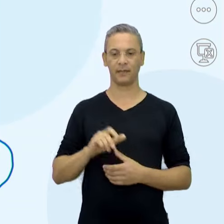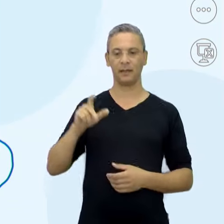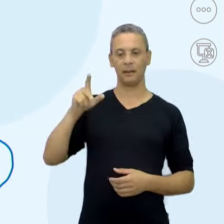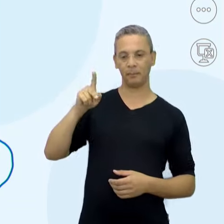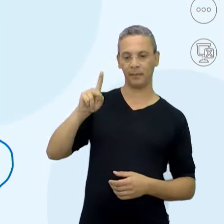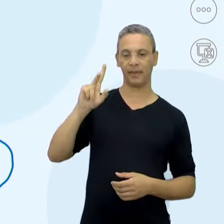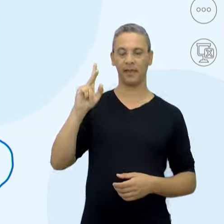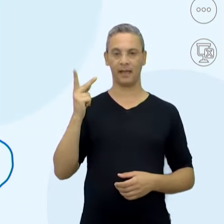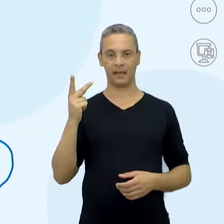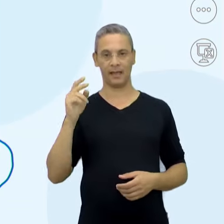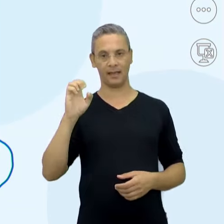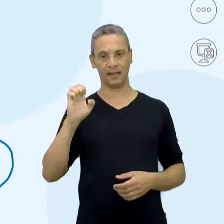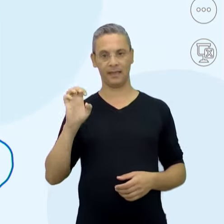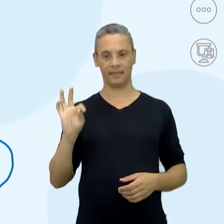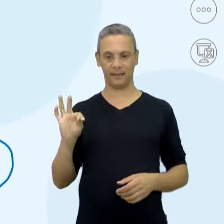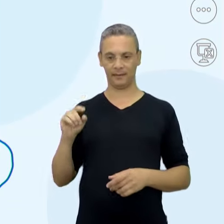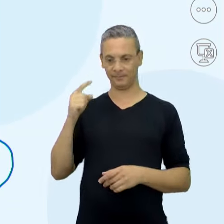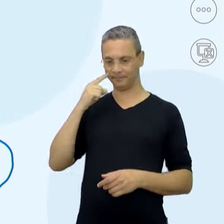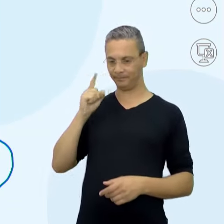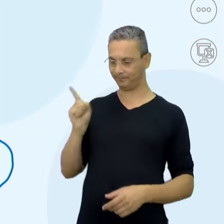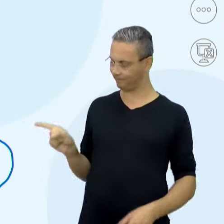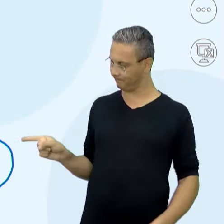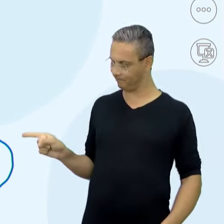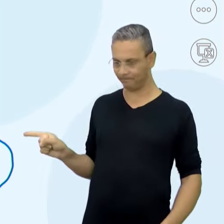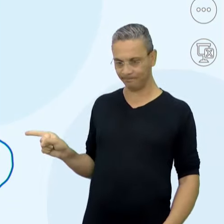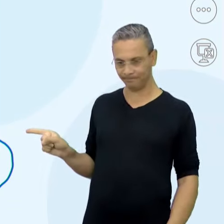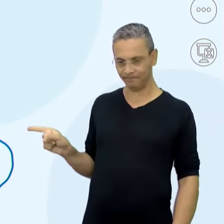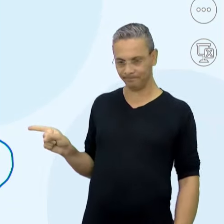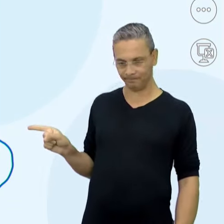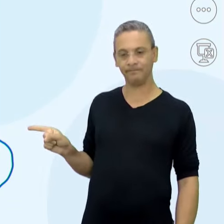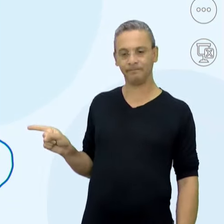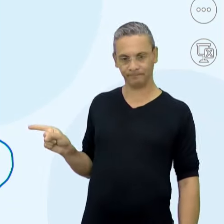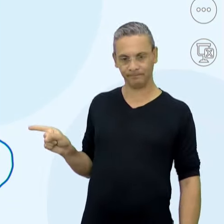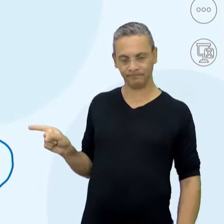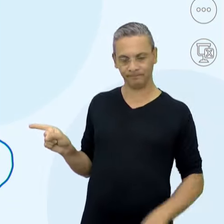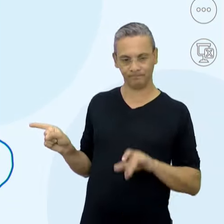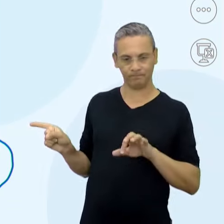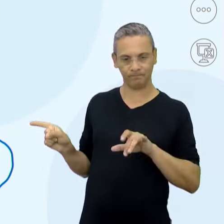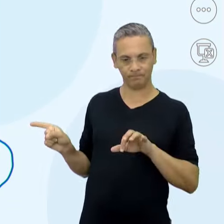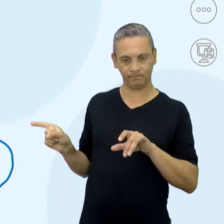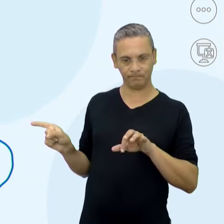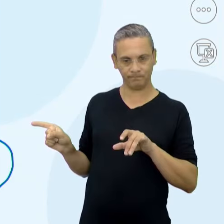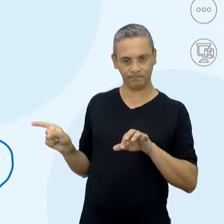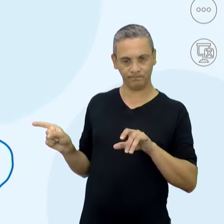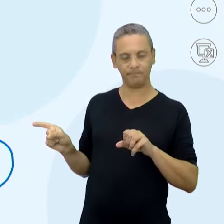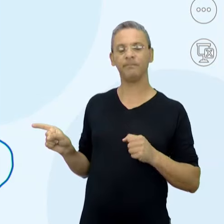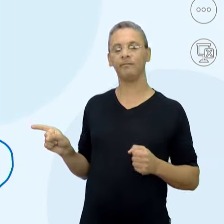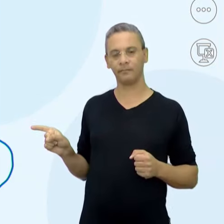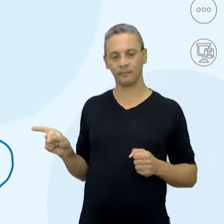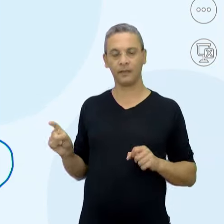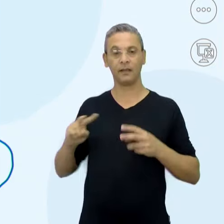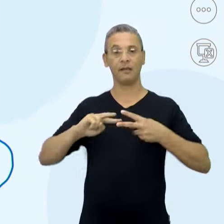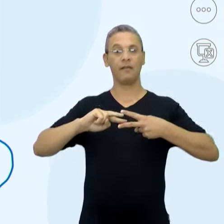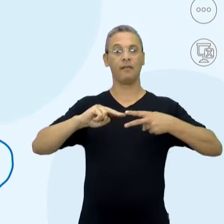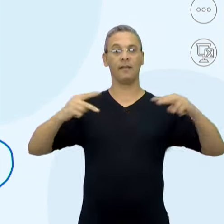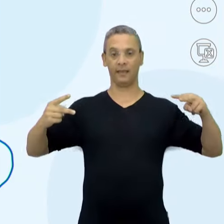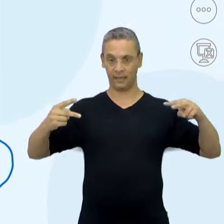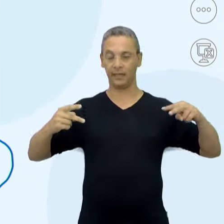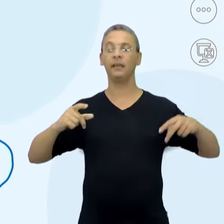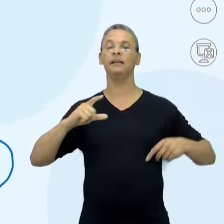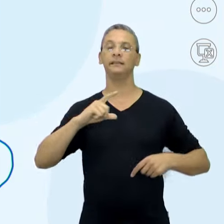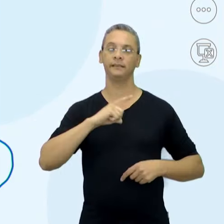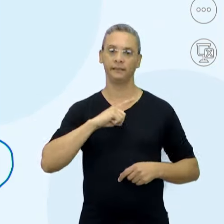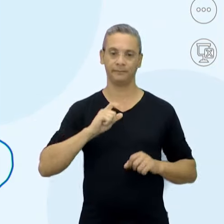PHET, você vai acabar caindo numa tela, vou passar para você daqui a pouco aí o link, numa